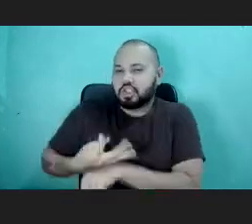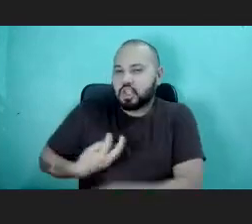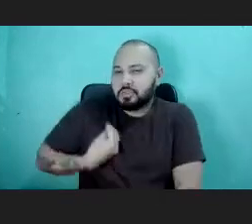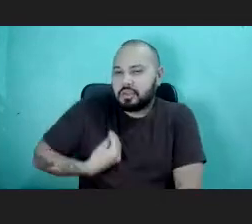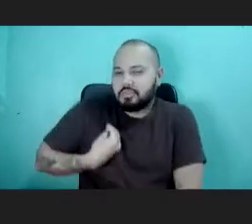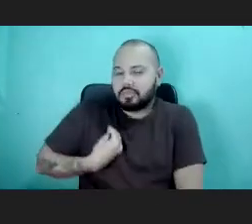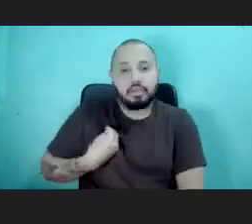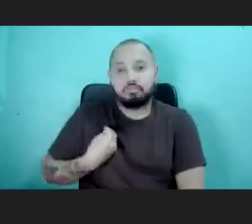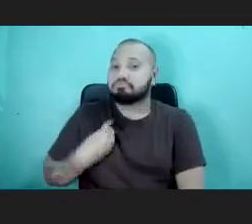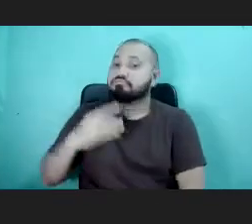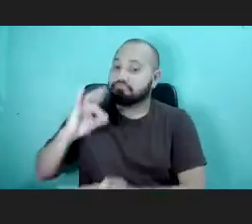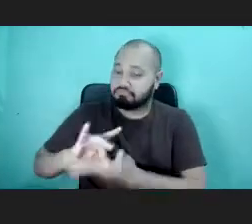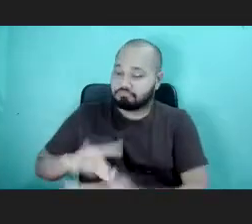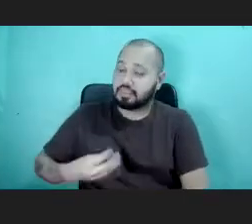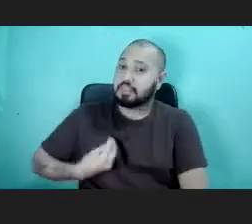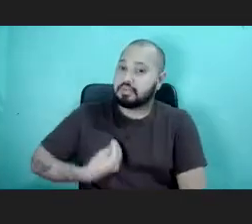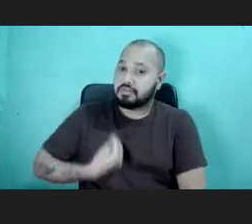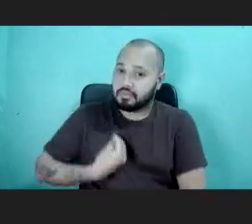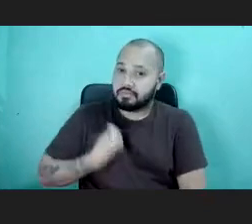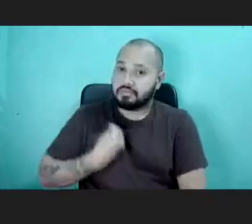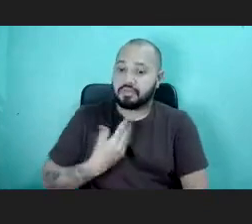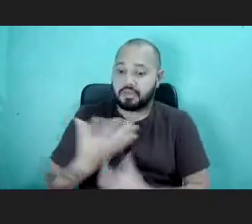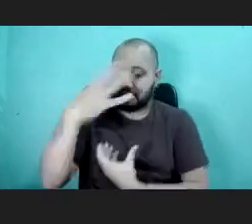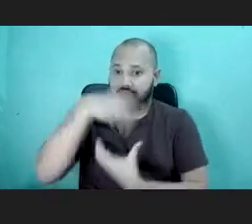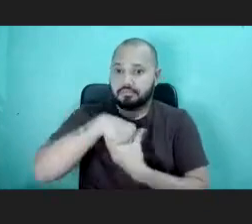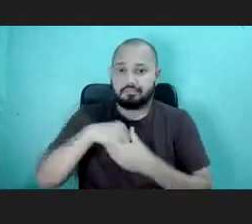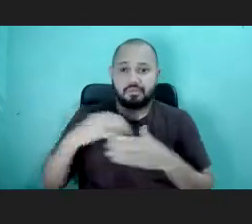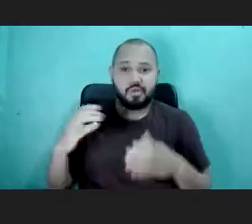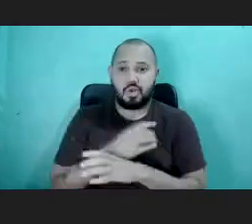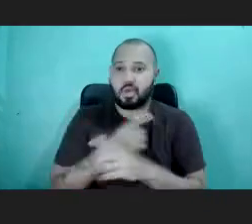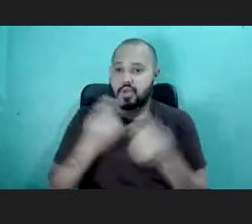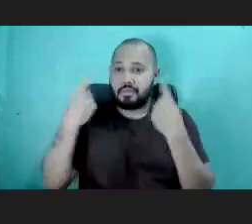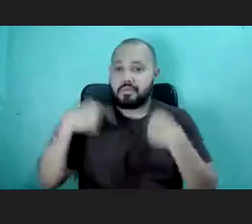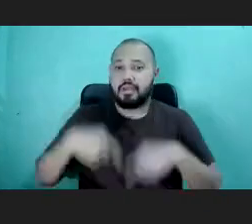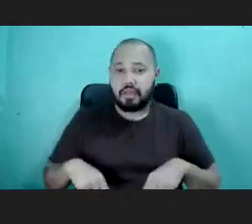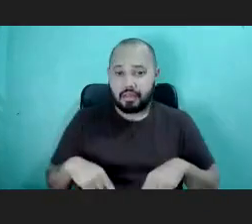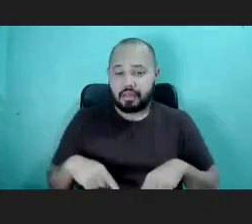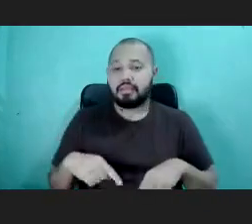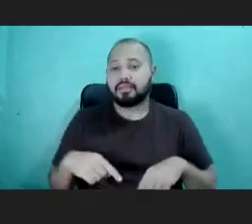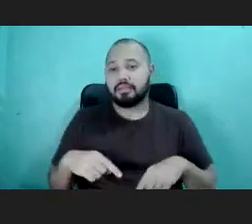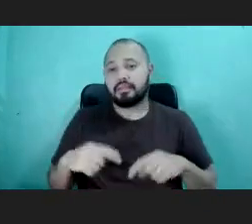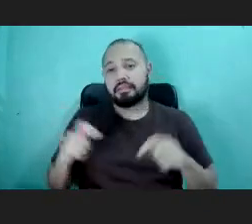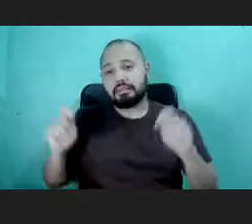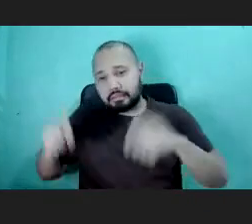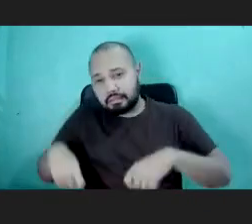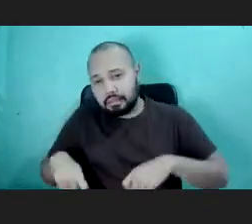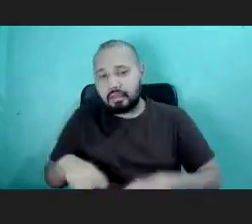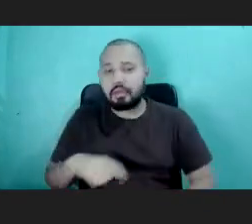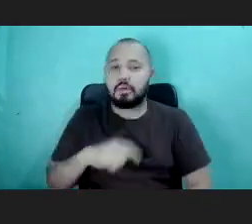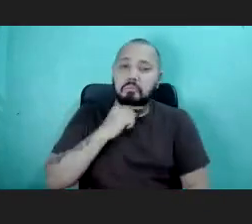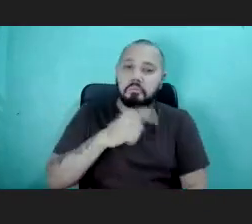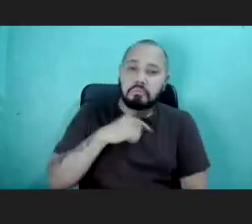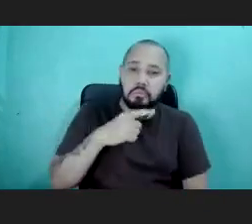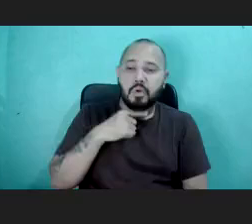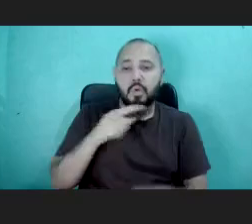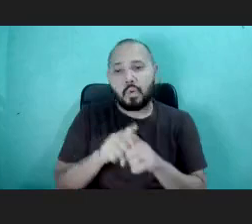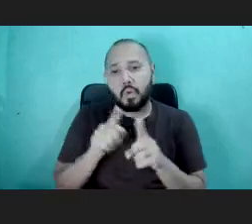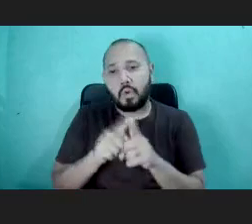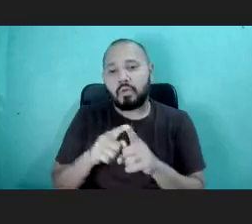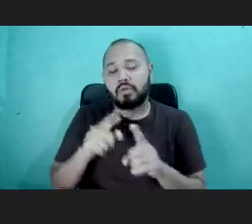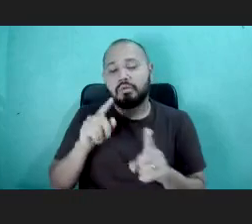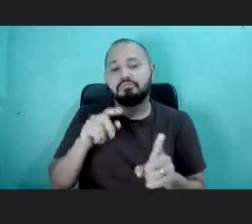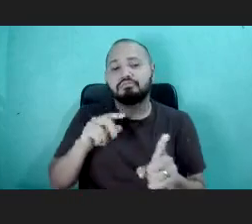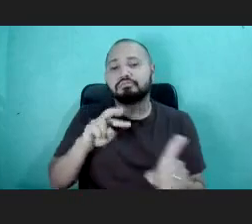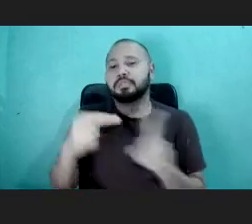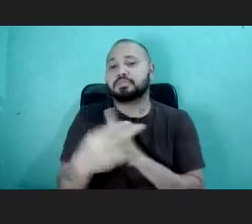viver. E viver com tudo que eu tenho em mim, né? Que podem ou não obedecer a uma expectativa social. E é